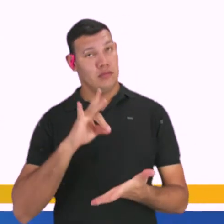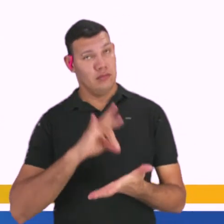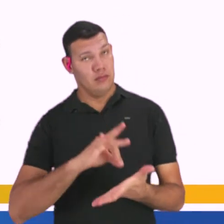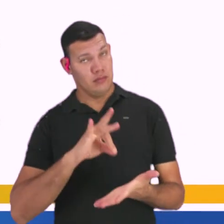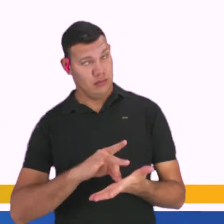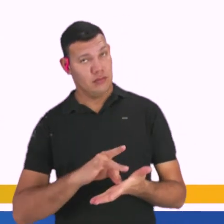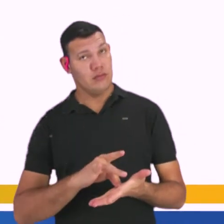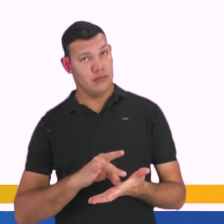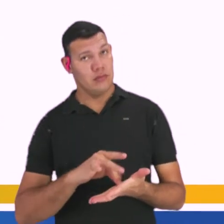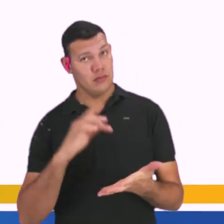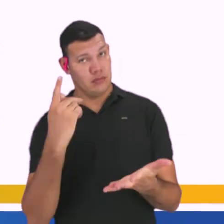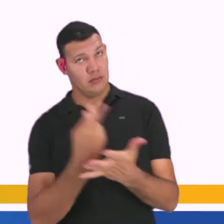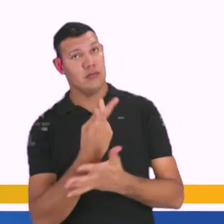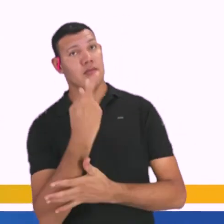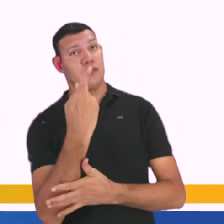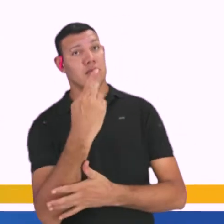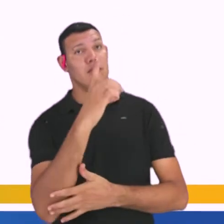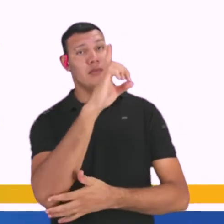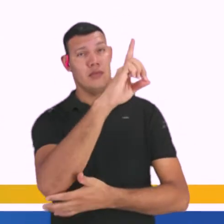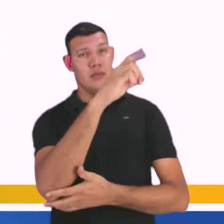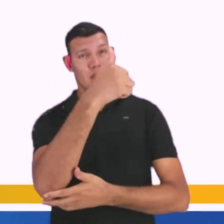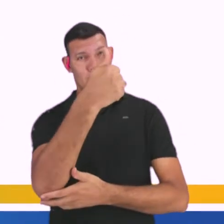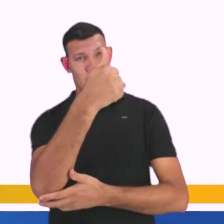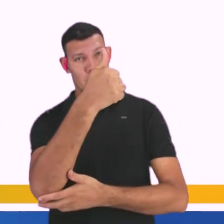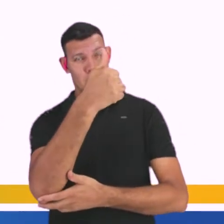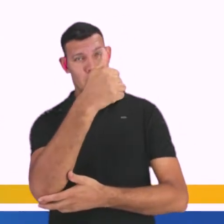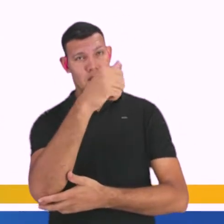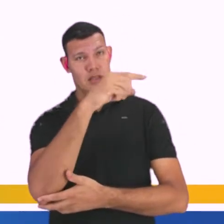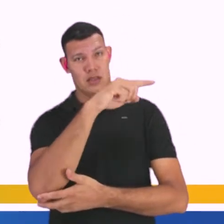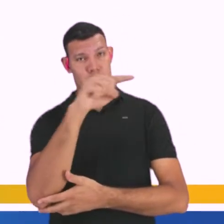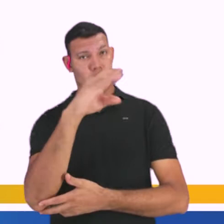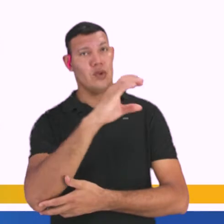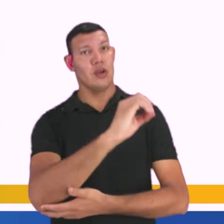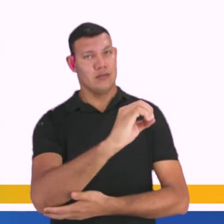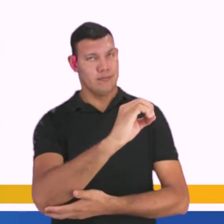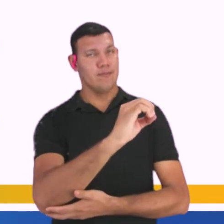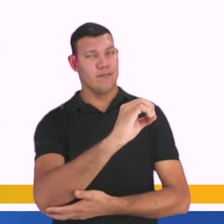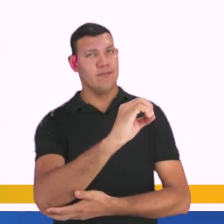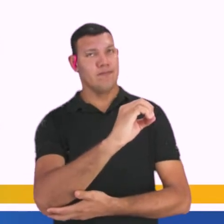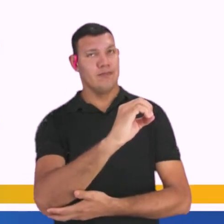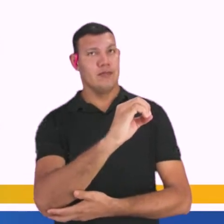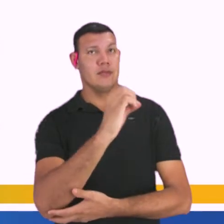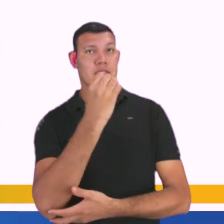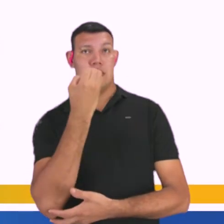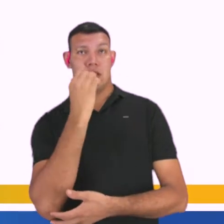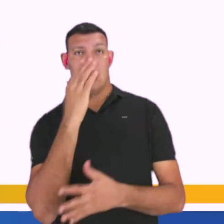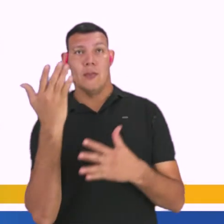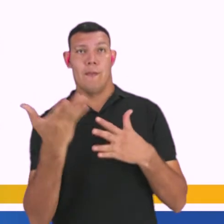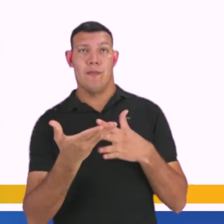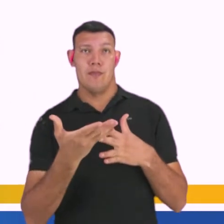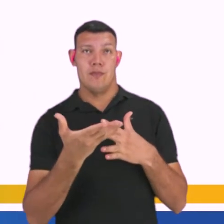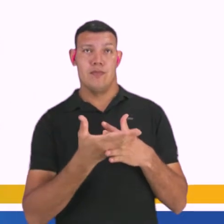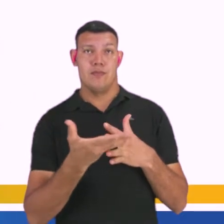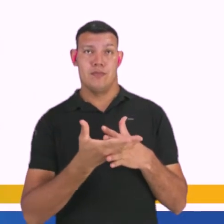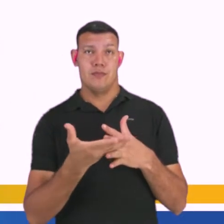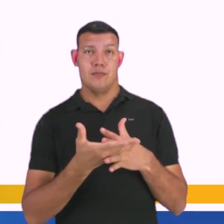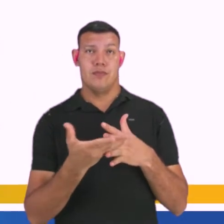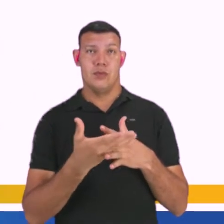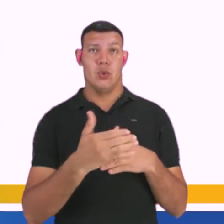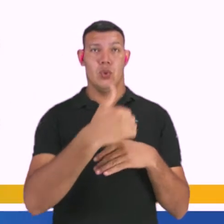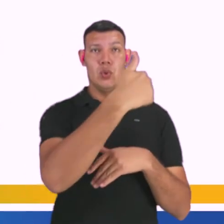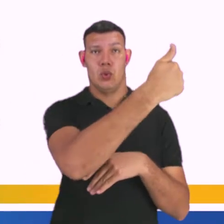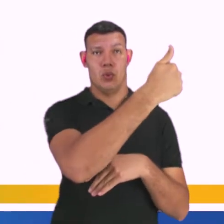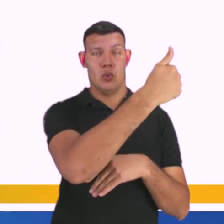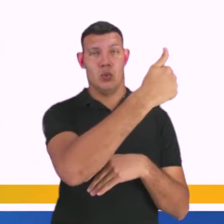ocorrer um de dividido por zero e esse ele foi no intervalo de um iene